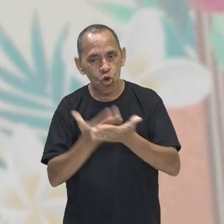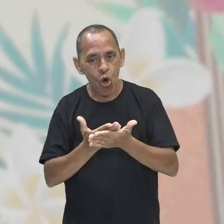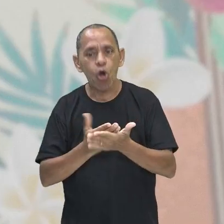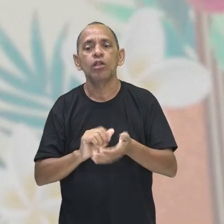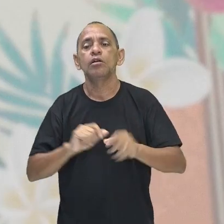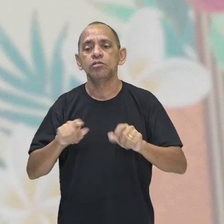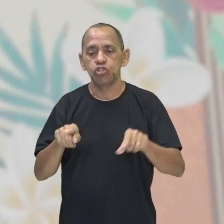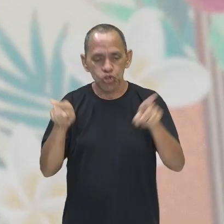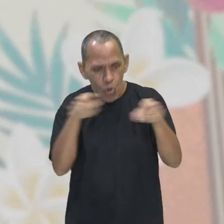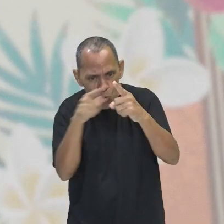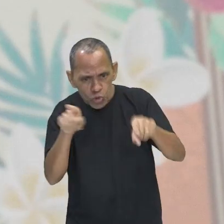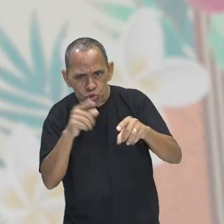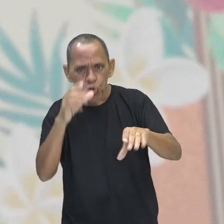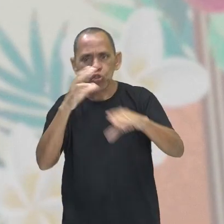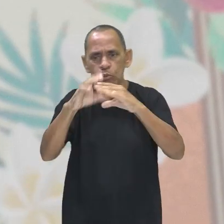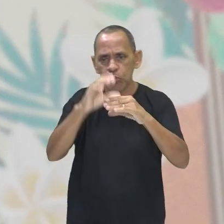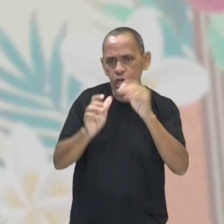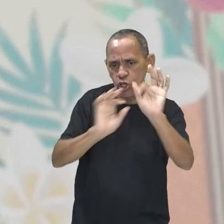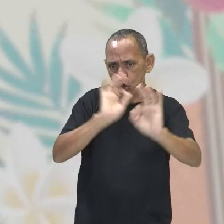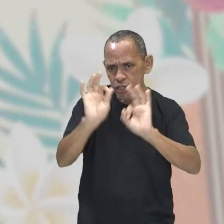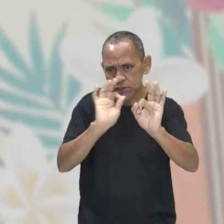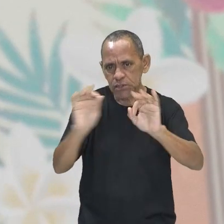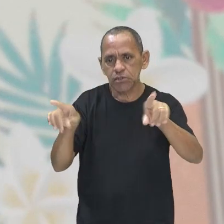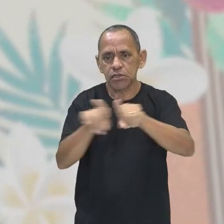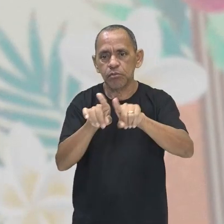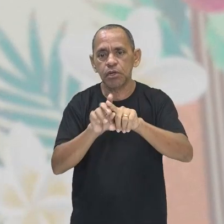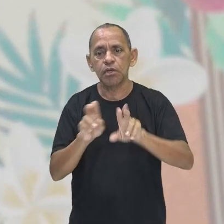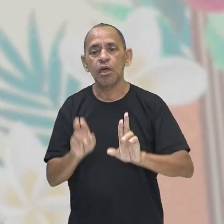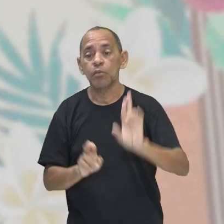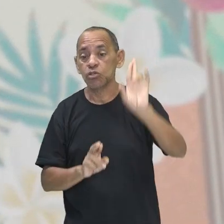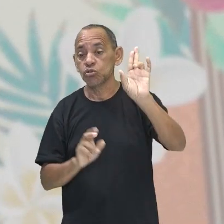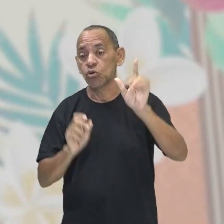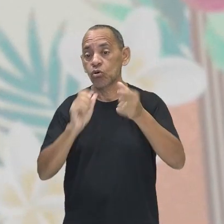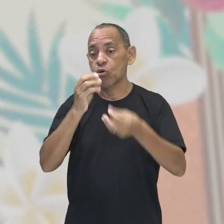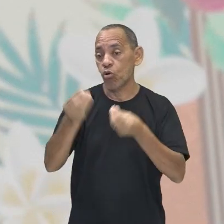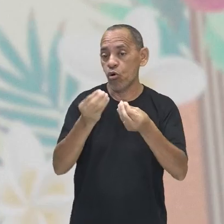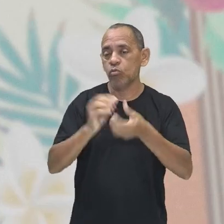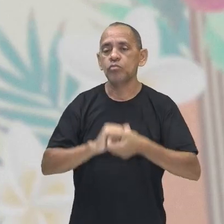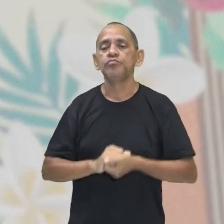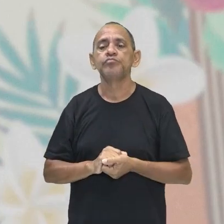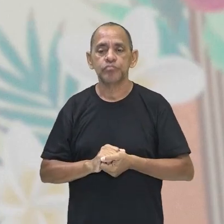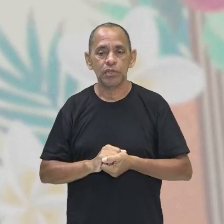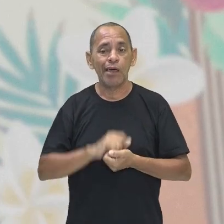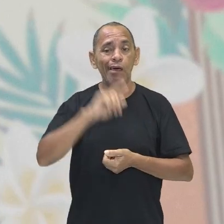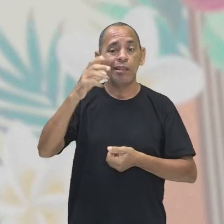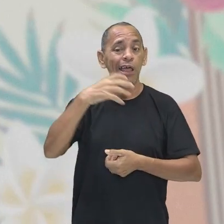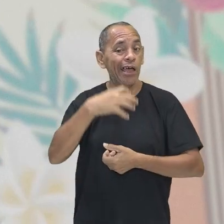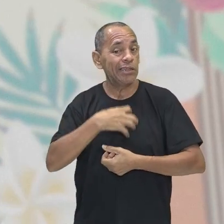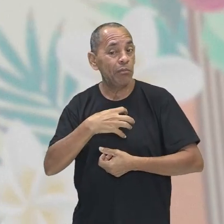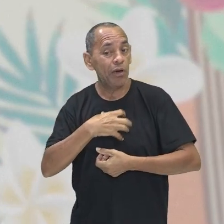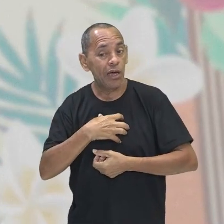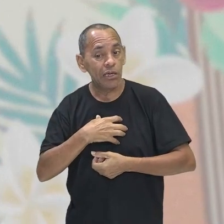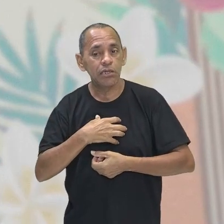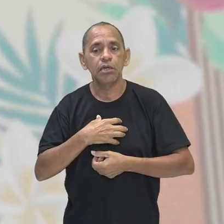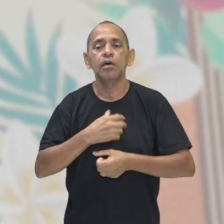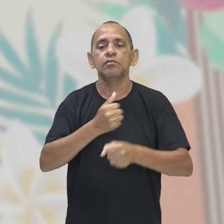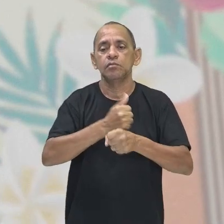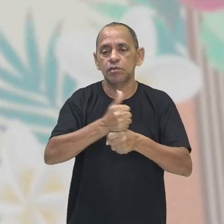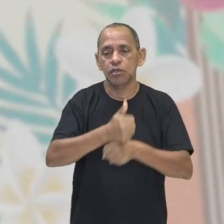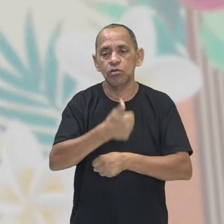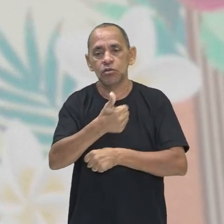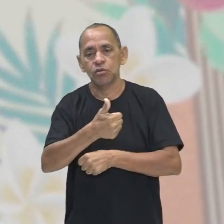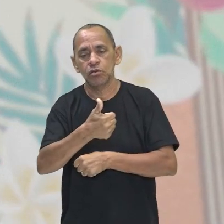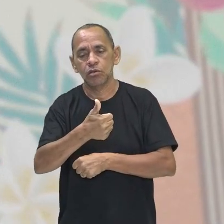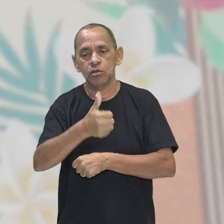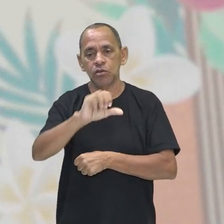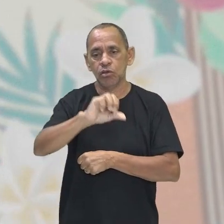os estilos que representaram. O músico nasceu em Juazeiro, Bahia, no dia 10 de junho de 1931. Faleceu